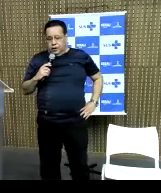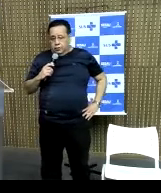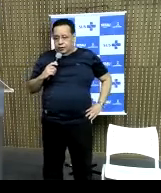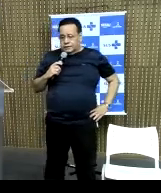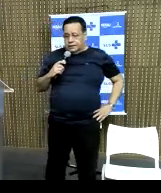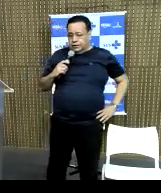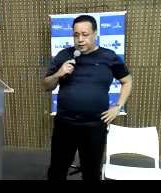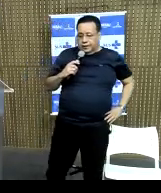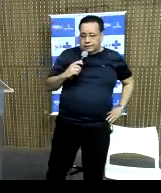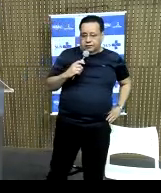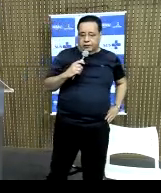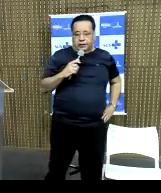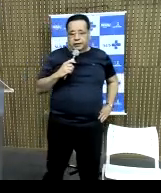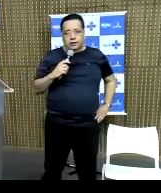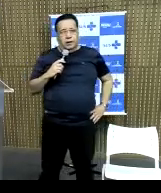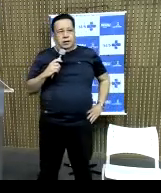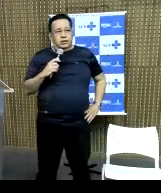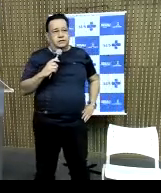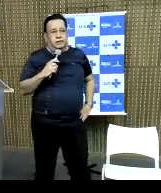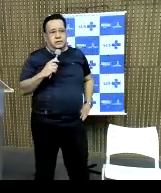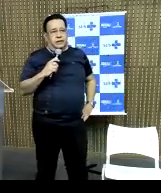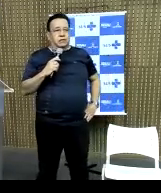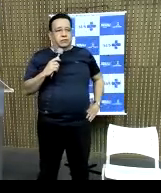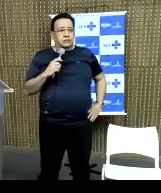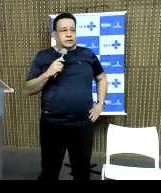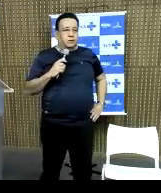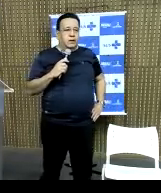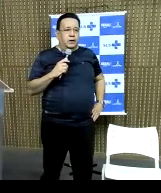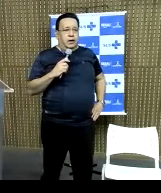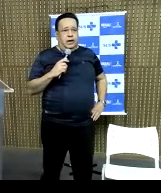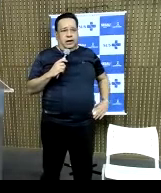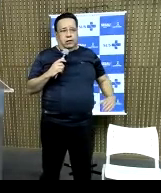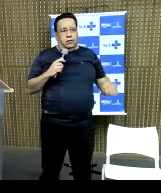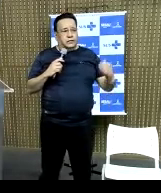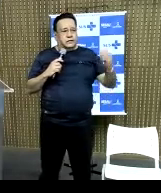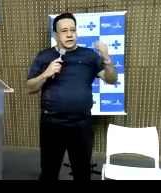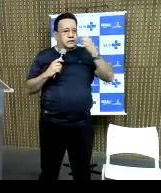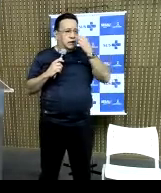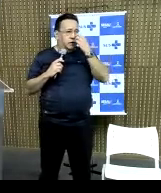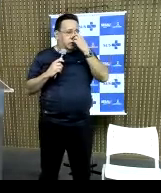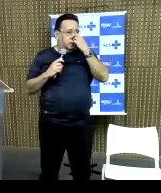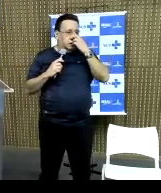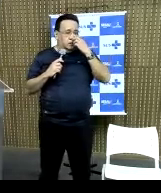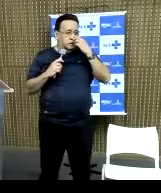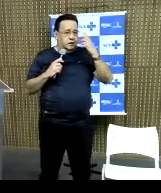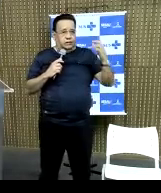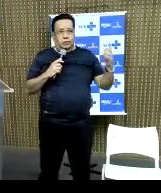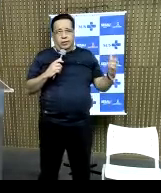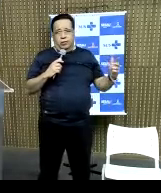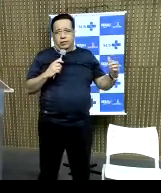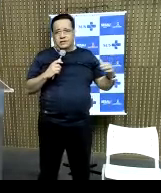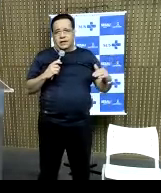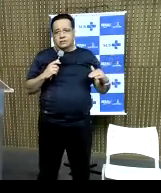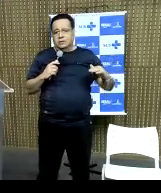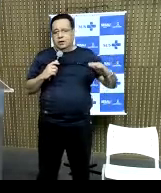gente. No caso do balanço da ouvidoria, nós tivemos aí uma evolução. Como eu disse, desde a nossa entrada no